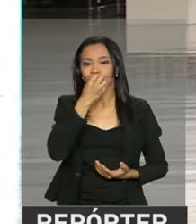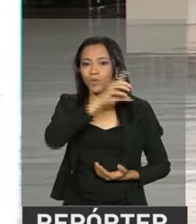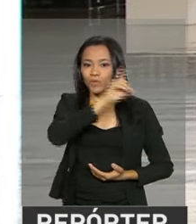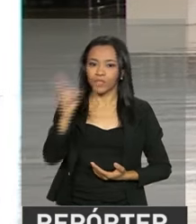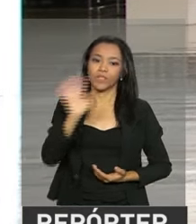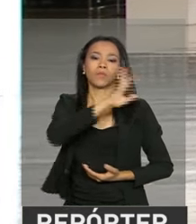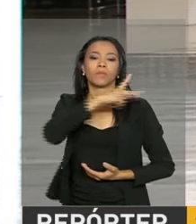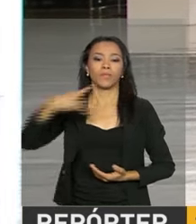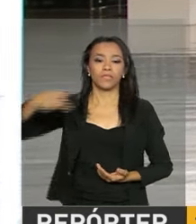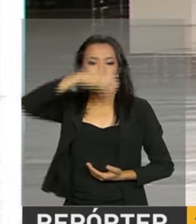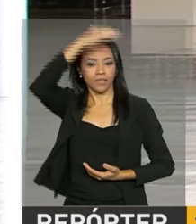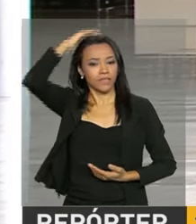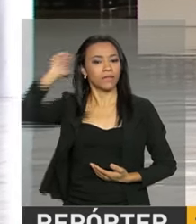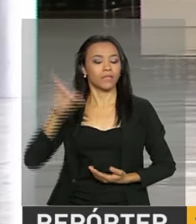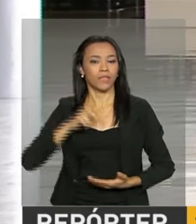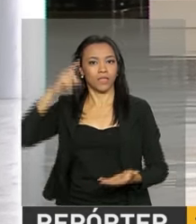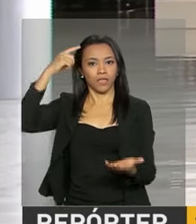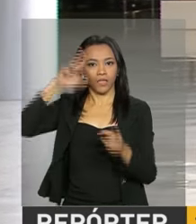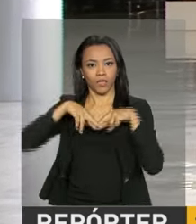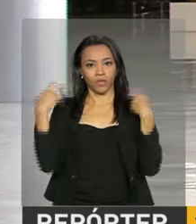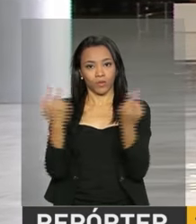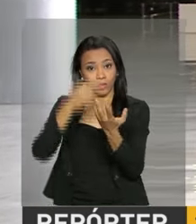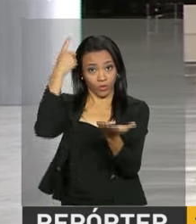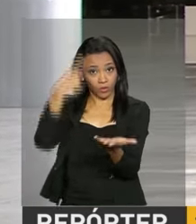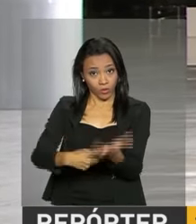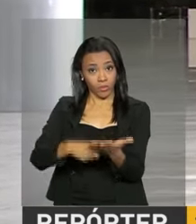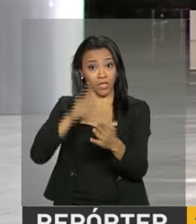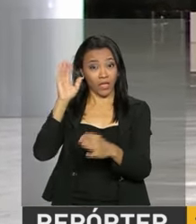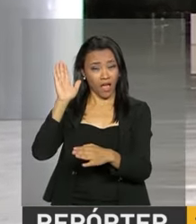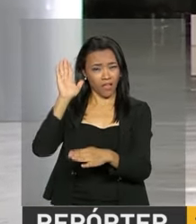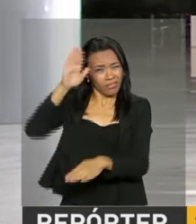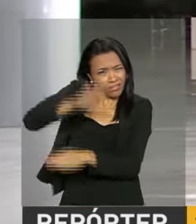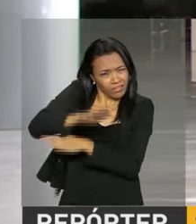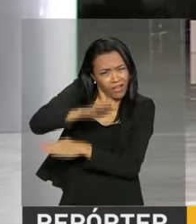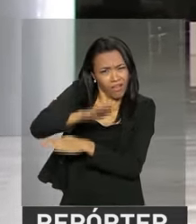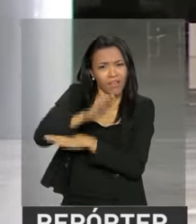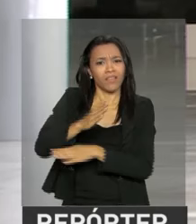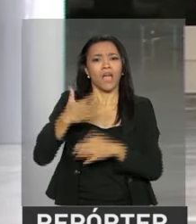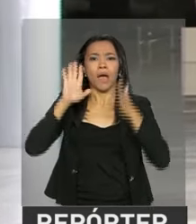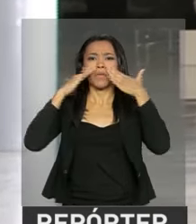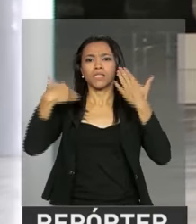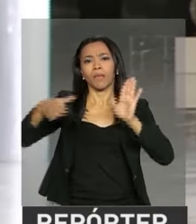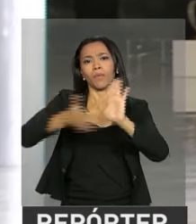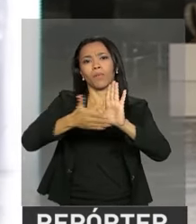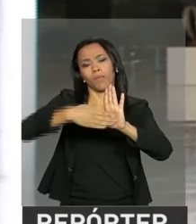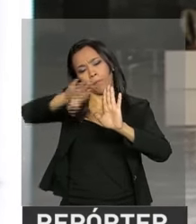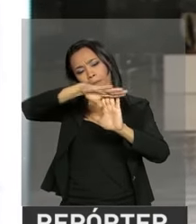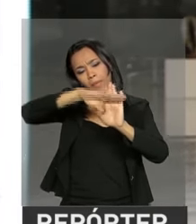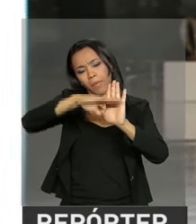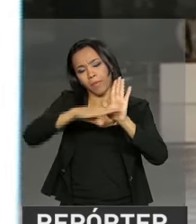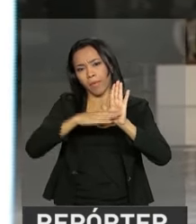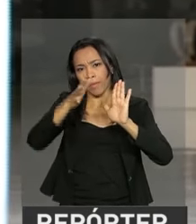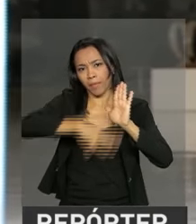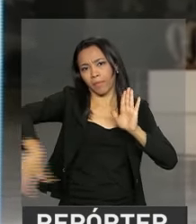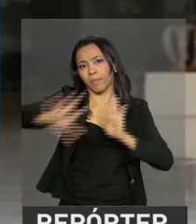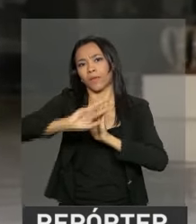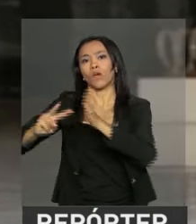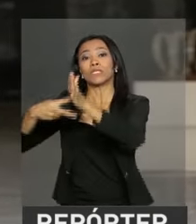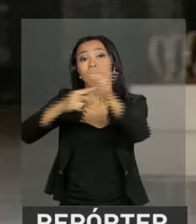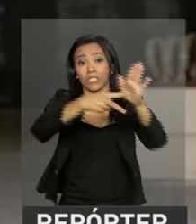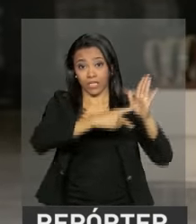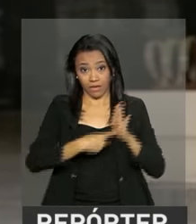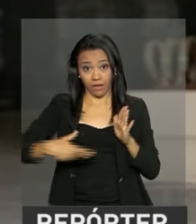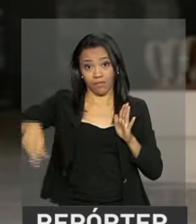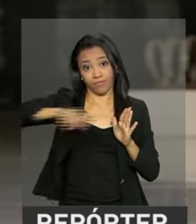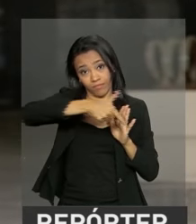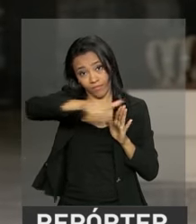presidente michel temer tem reuniões marcadas no fim do dia para apresentar aos líderes partidários e as centrais sindicais as propostas para reforma da previdência